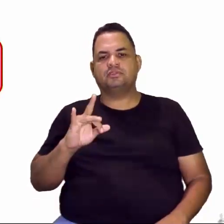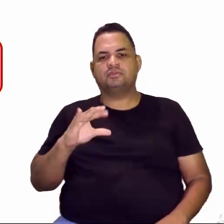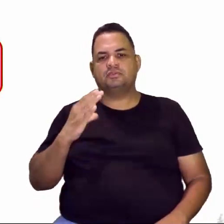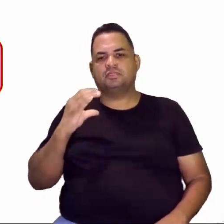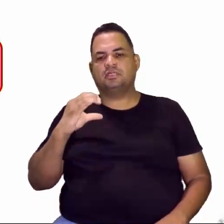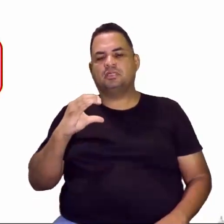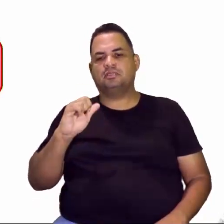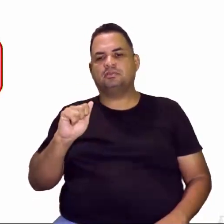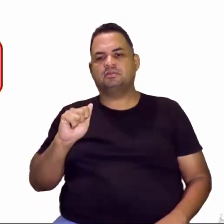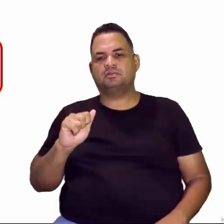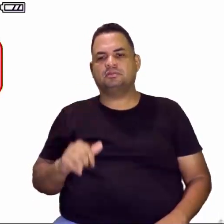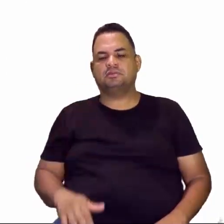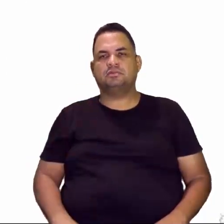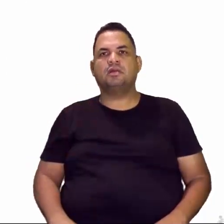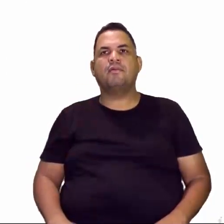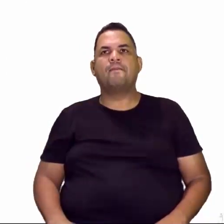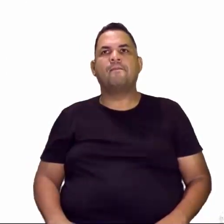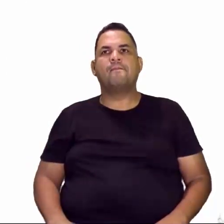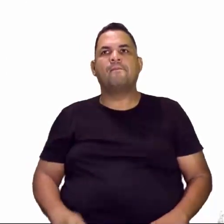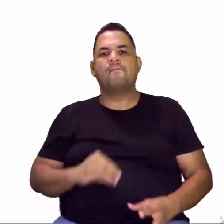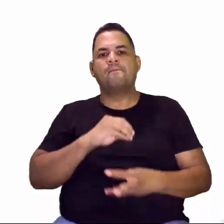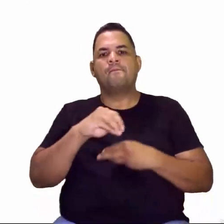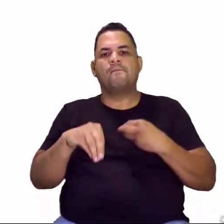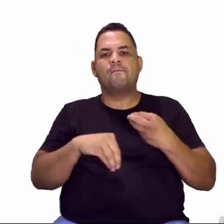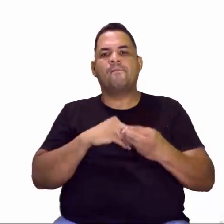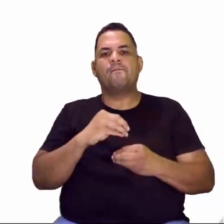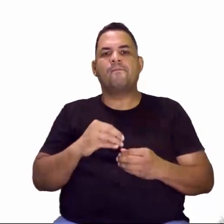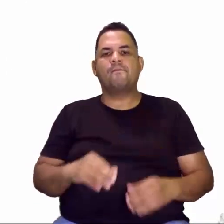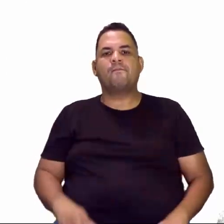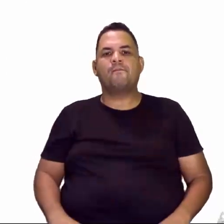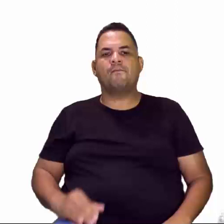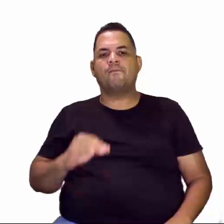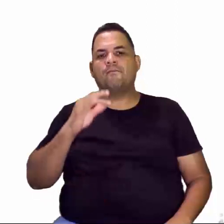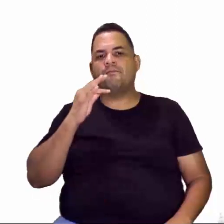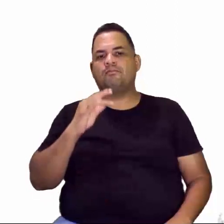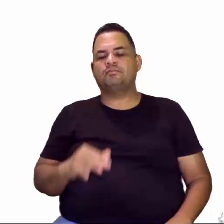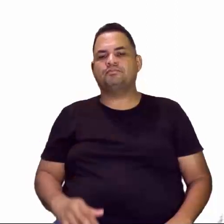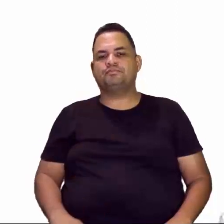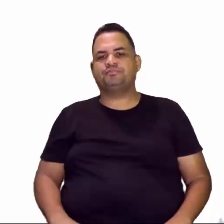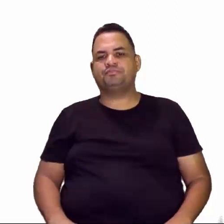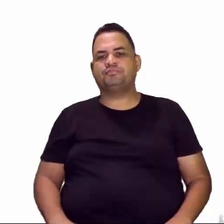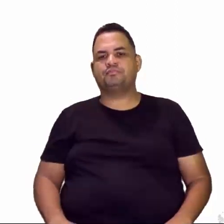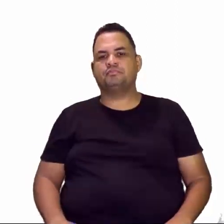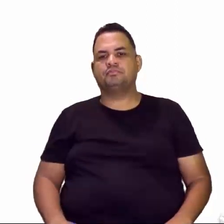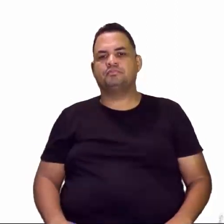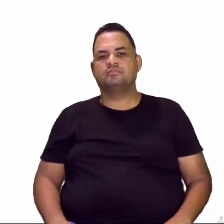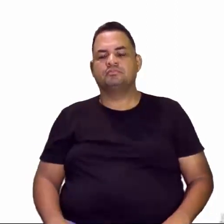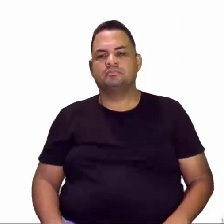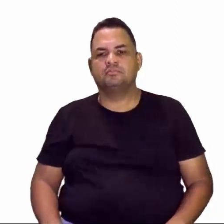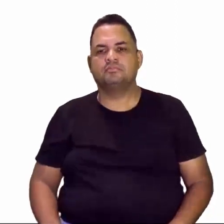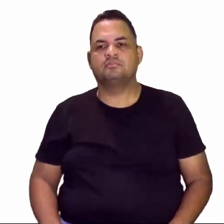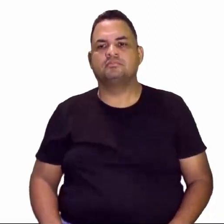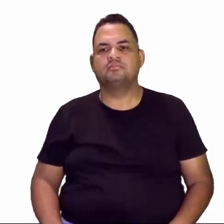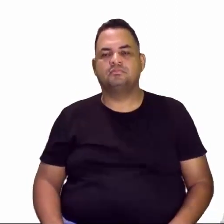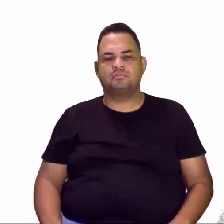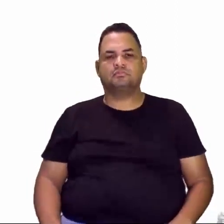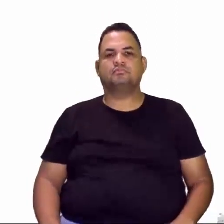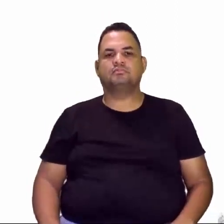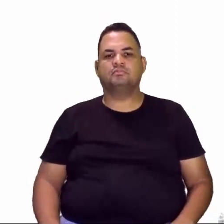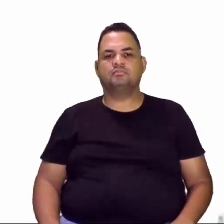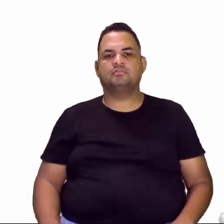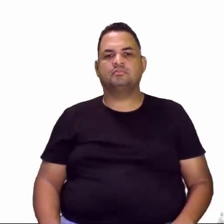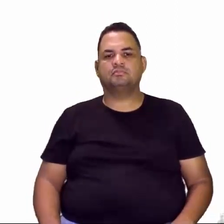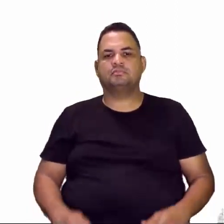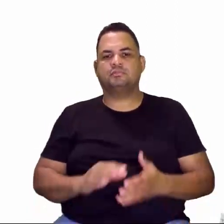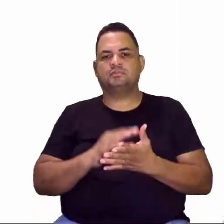de cálcio. E o nosso composto lá é um fosfato, fosfato de cálcio.